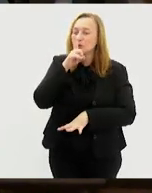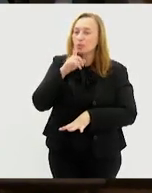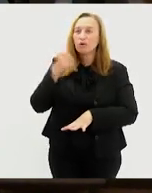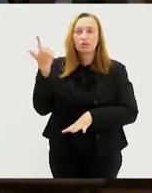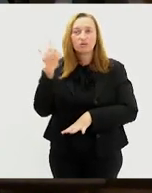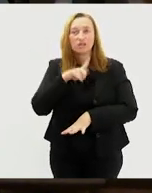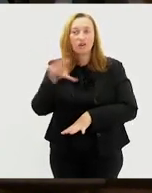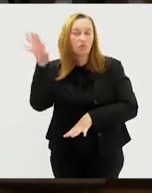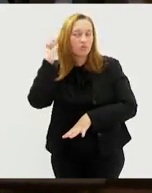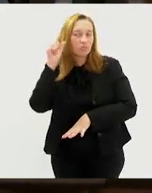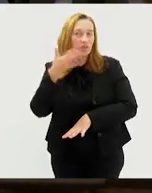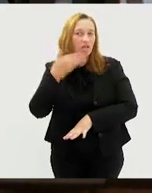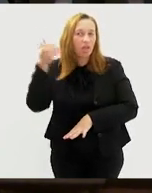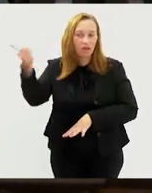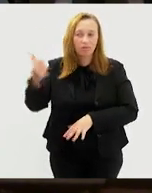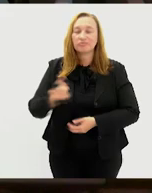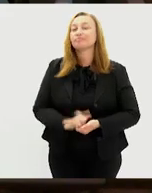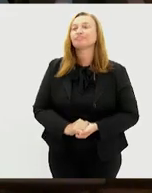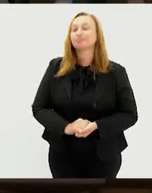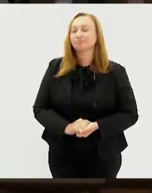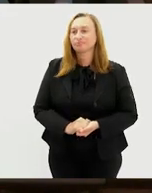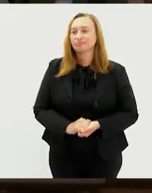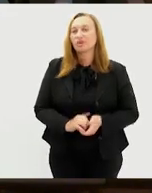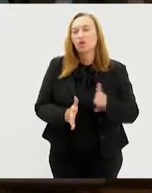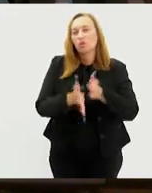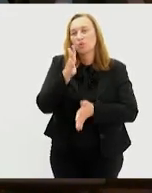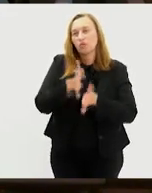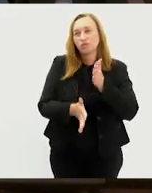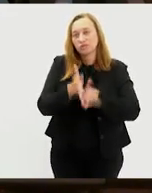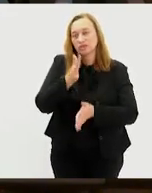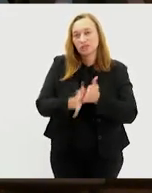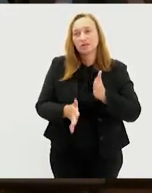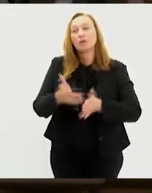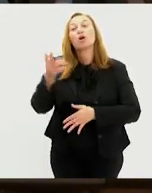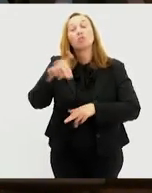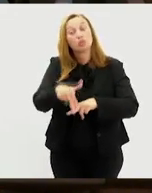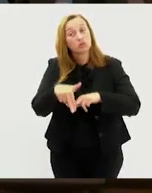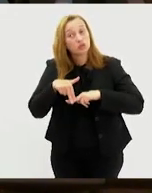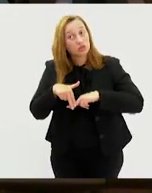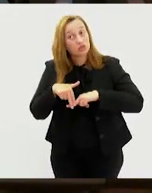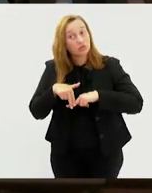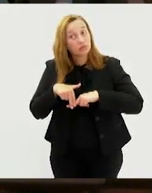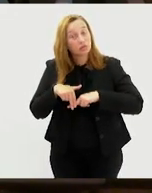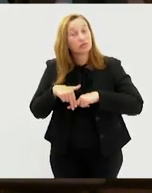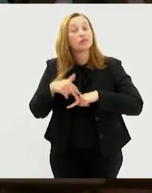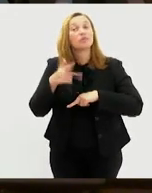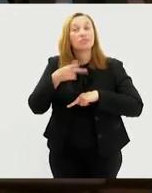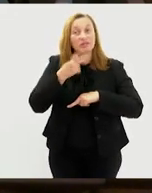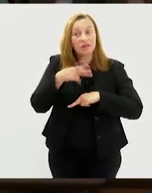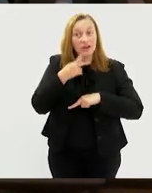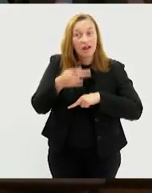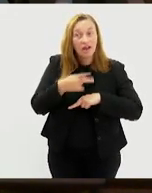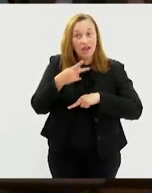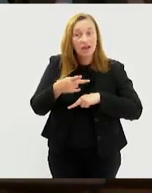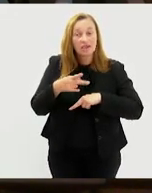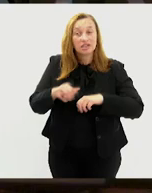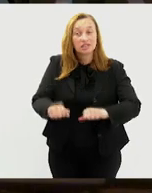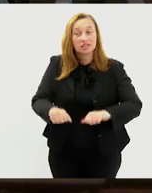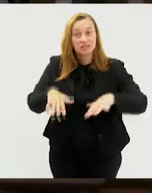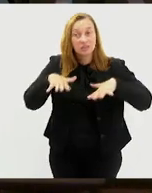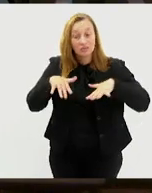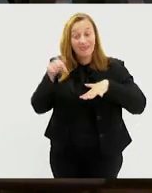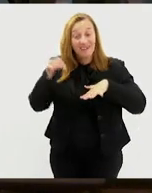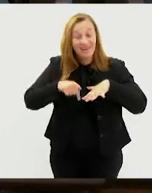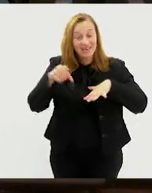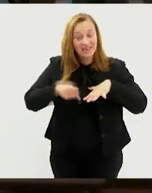apurado né né acaba confundindo os deputados mais um motivo para que reafirmar de que as sessões de plenário aqui